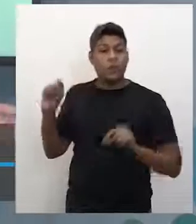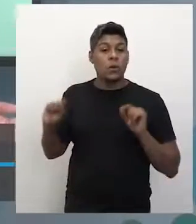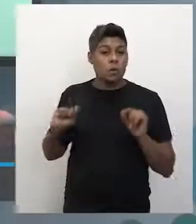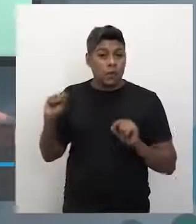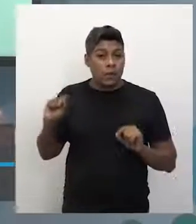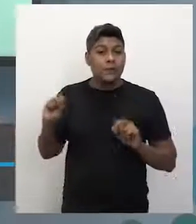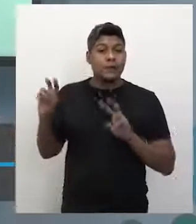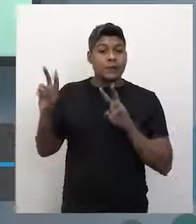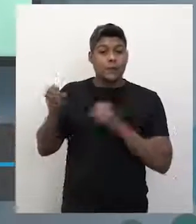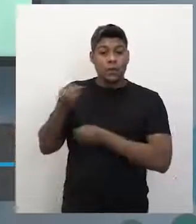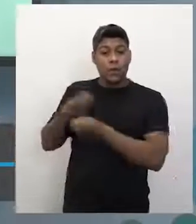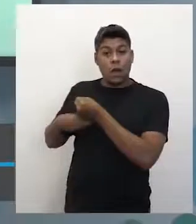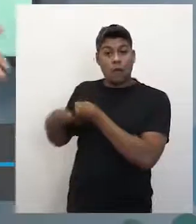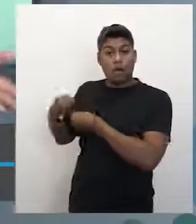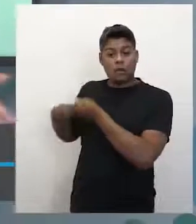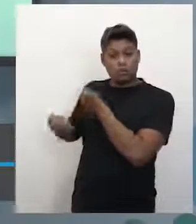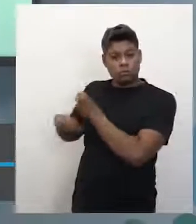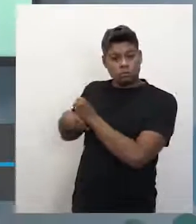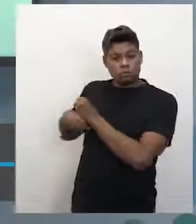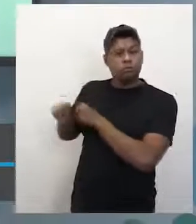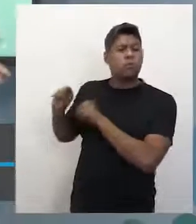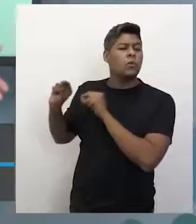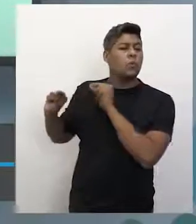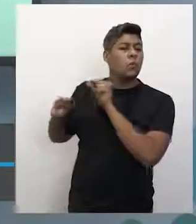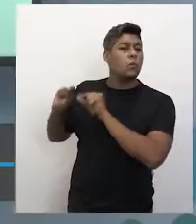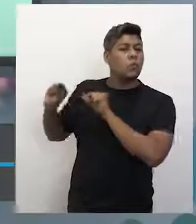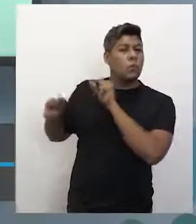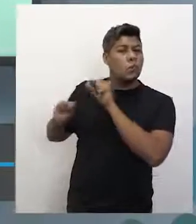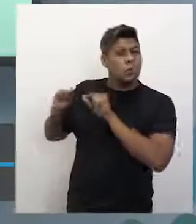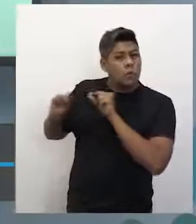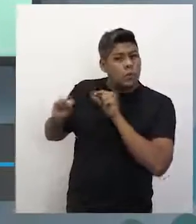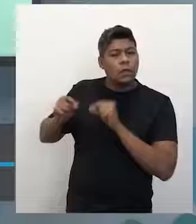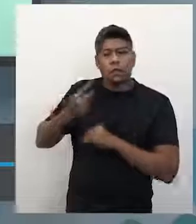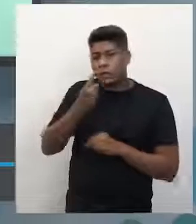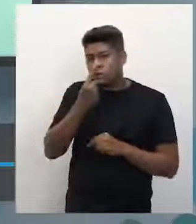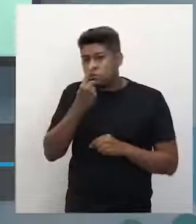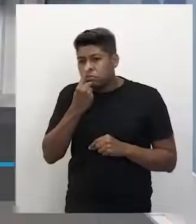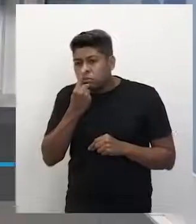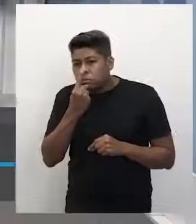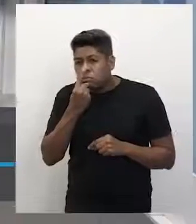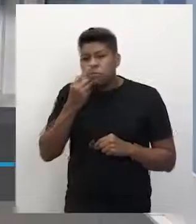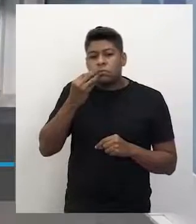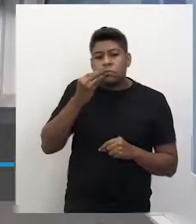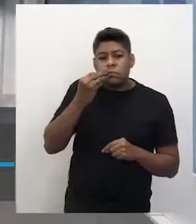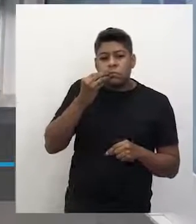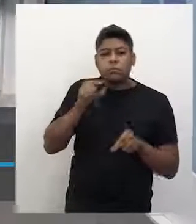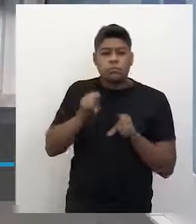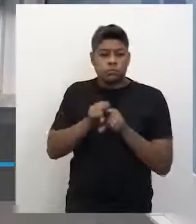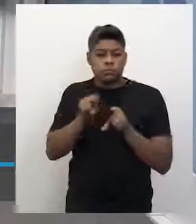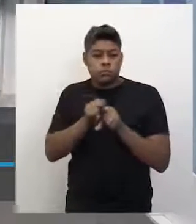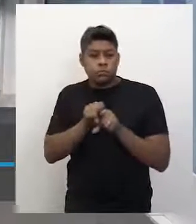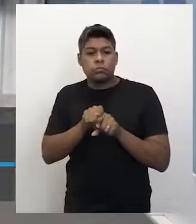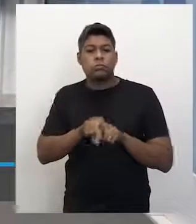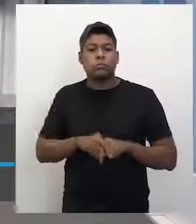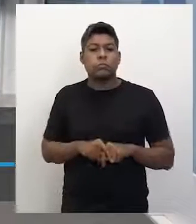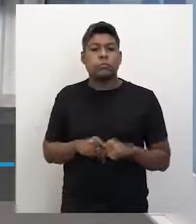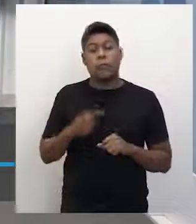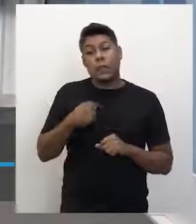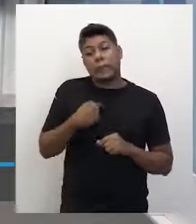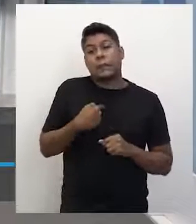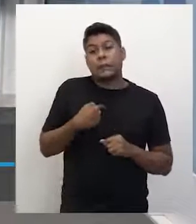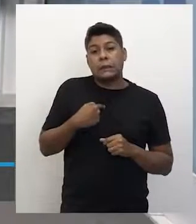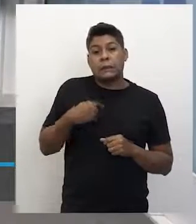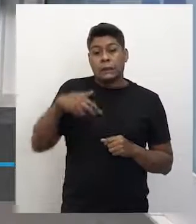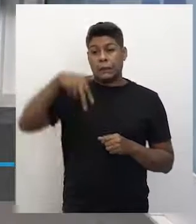com a habilidade do ano passado. Só para a gente se ambientar, né? Eu vou sentar também, que eu não aguento. Eu não aguento